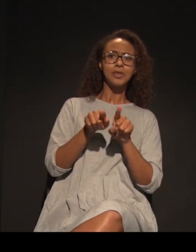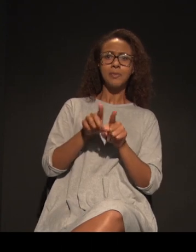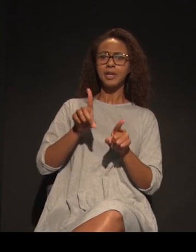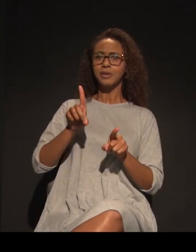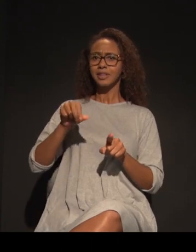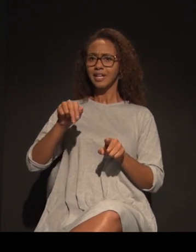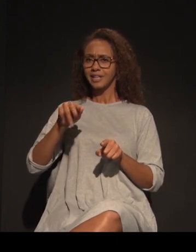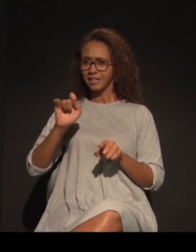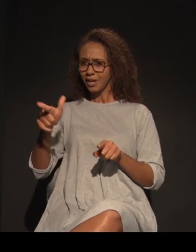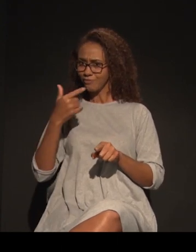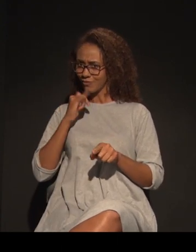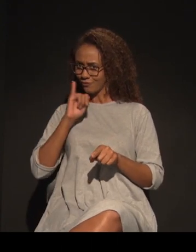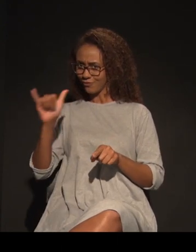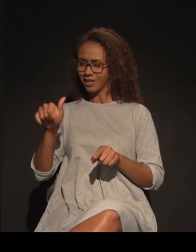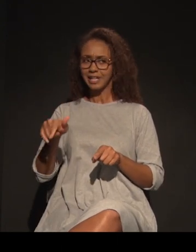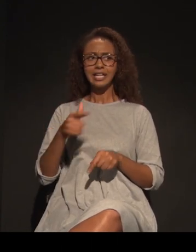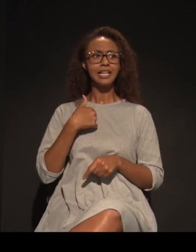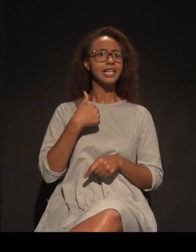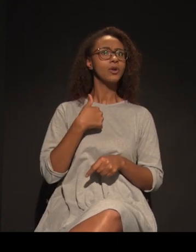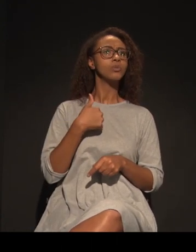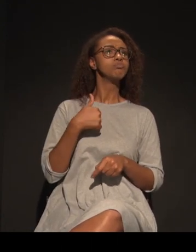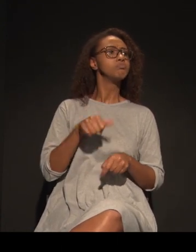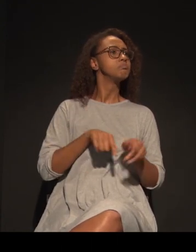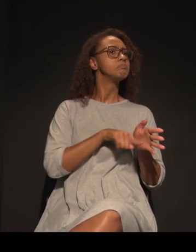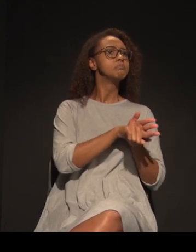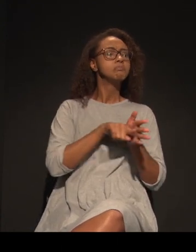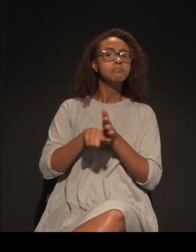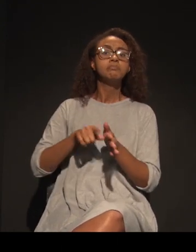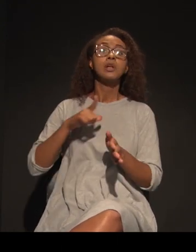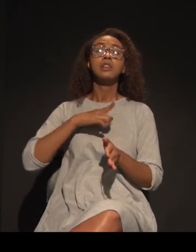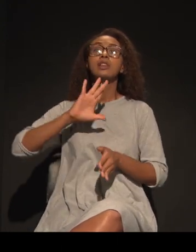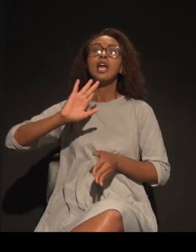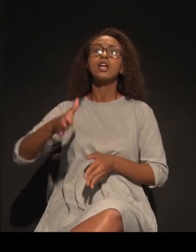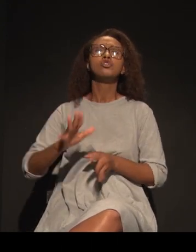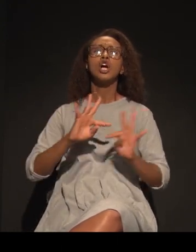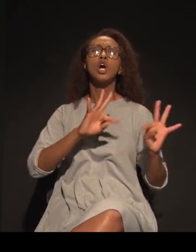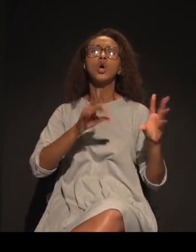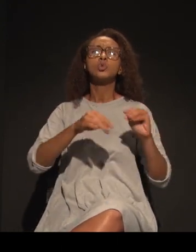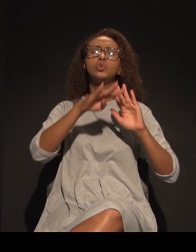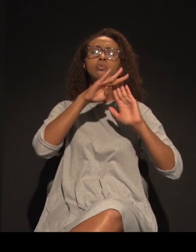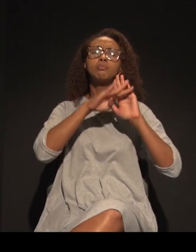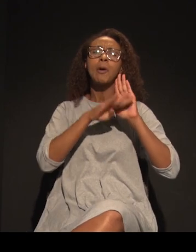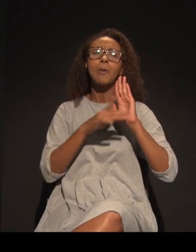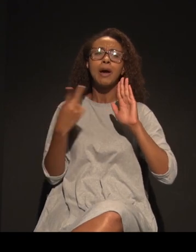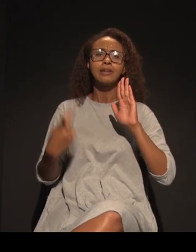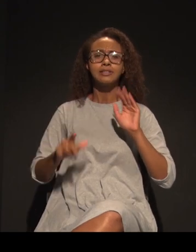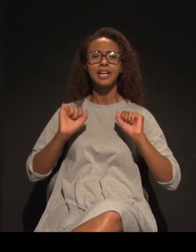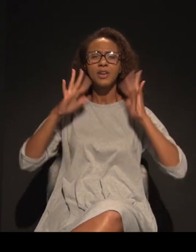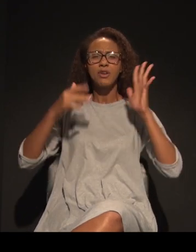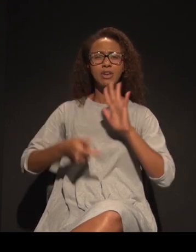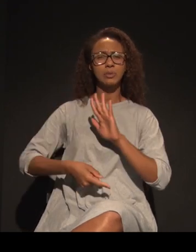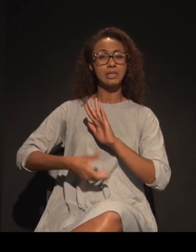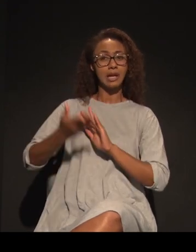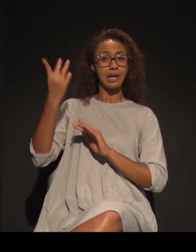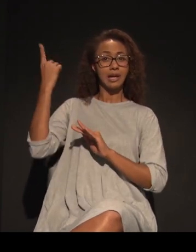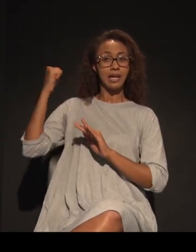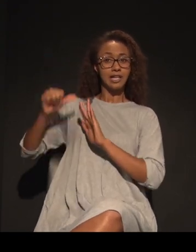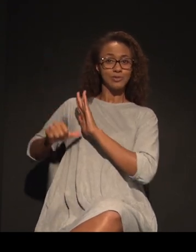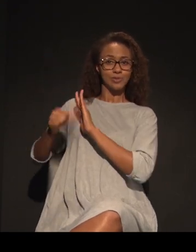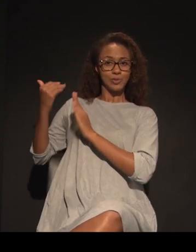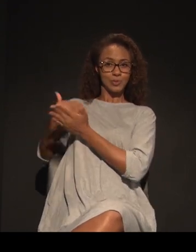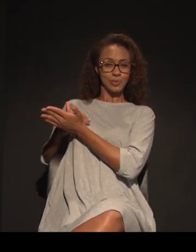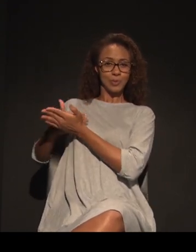a gente tem um mapeamento do evento do mercado já desde a primeira edição 60